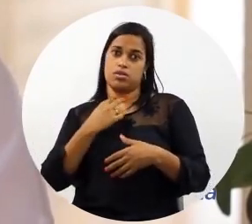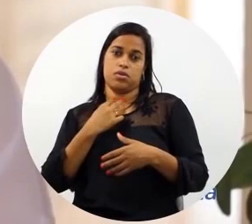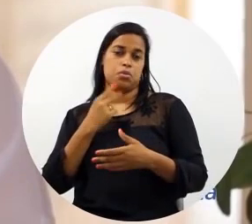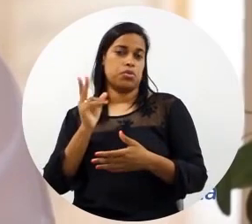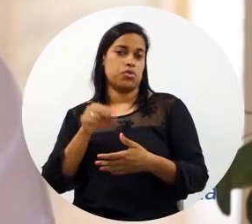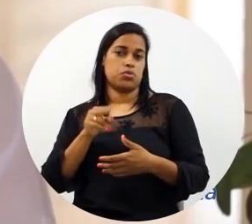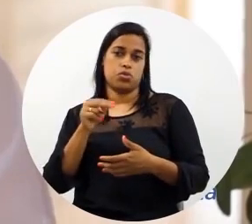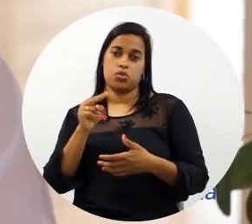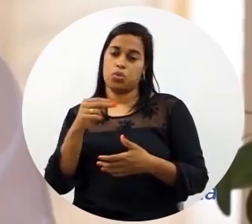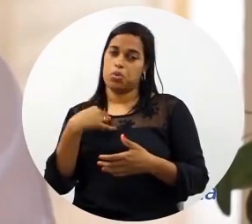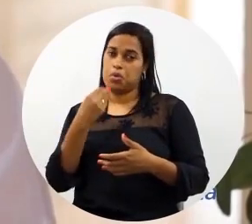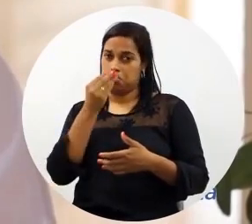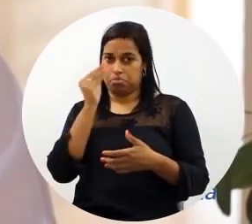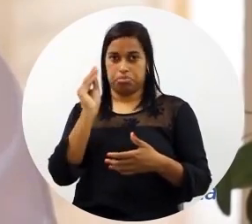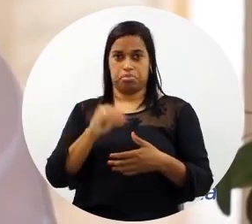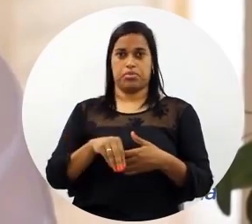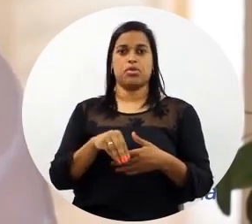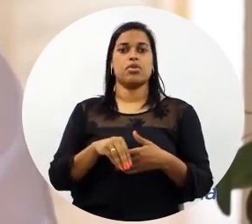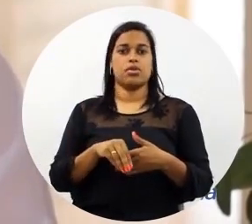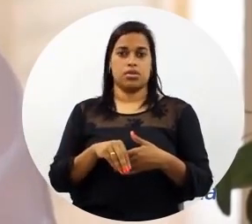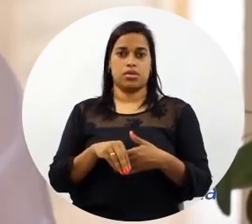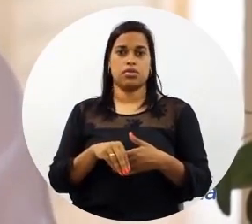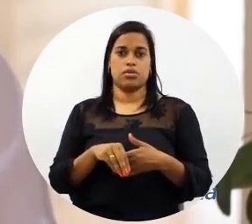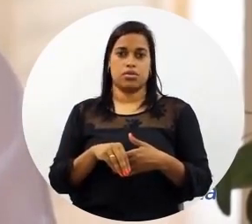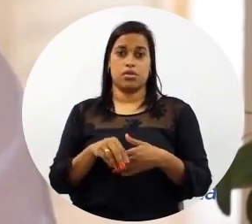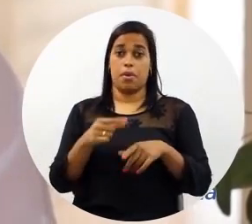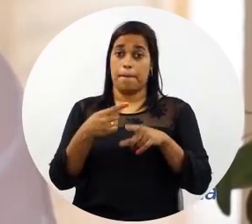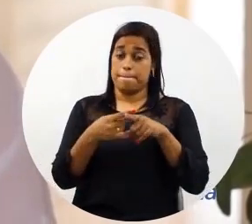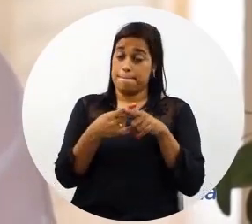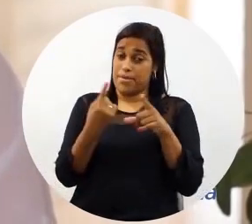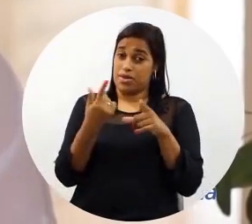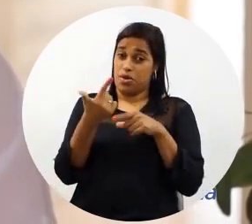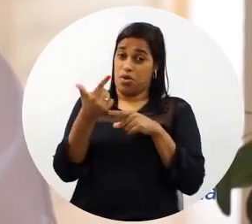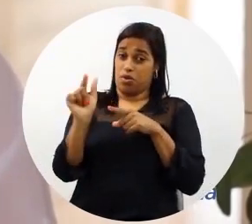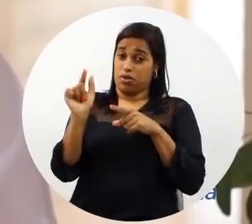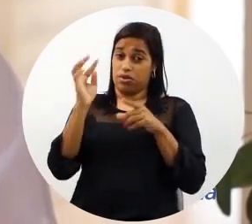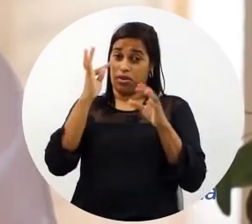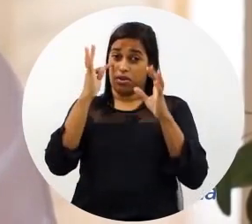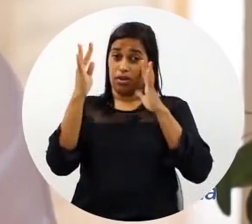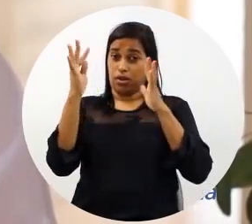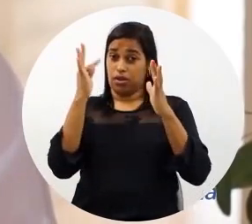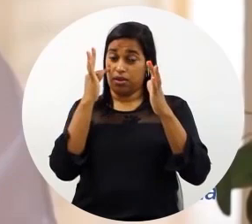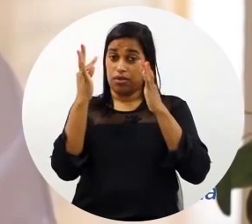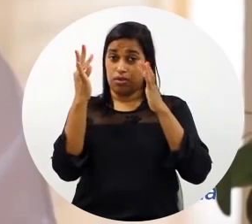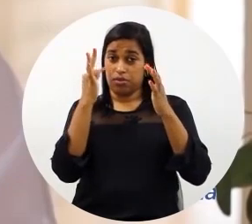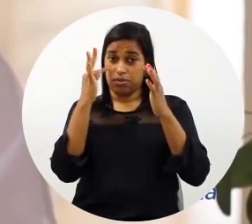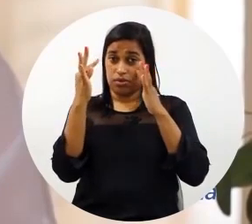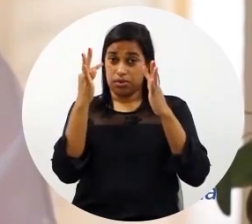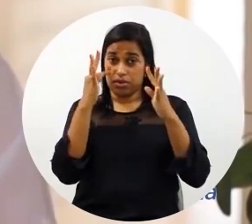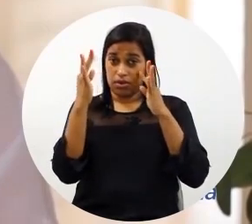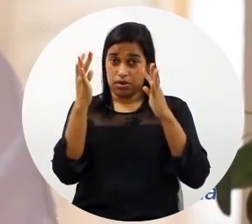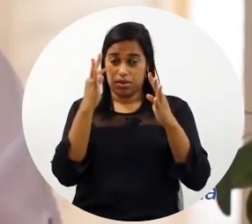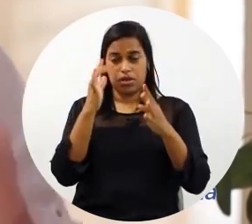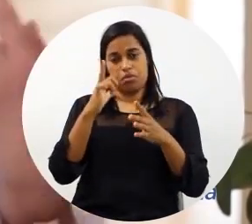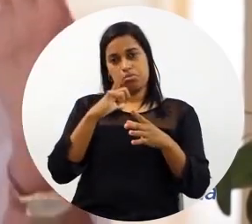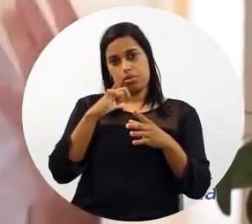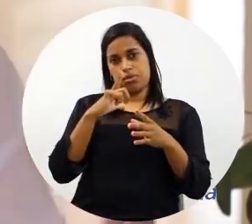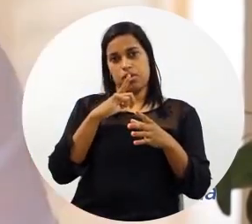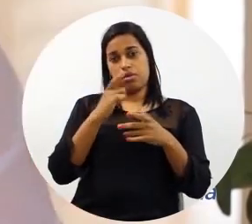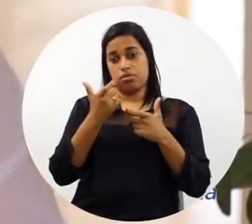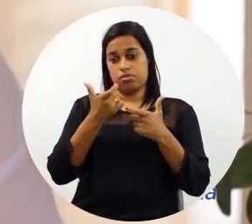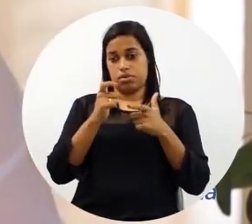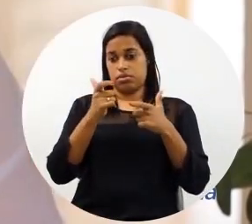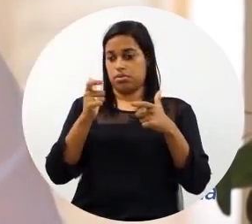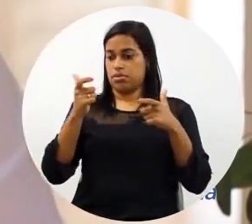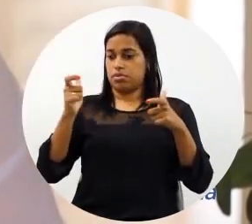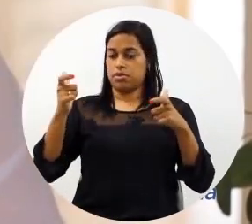nunca ser negado. Por outro lado, as outras teorias, existe uma gama muito